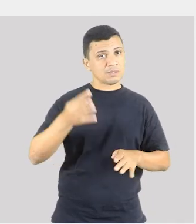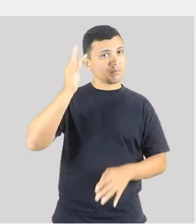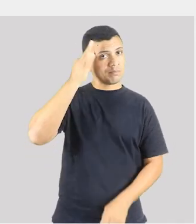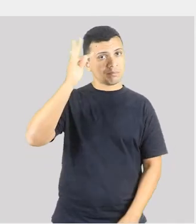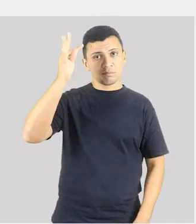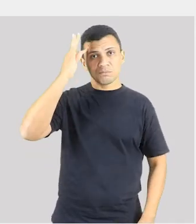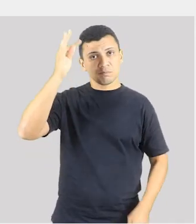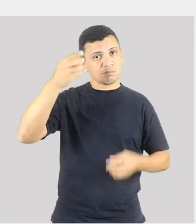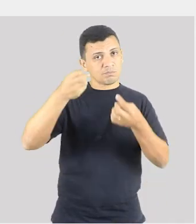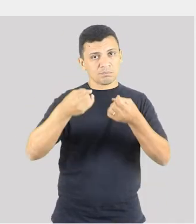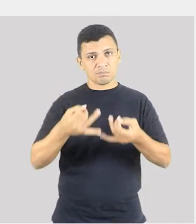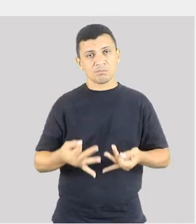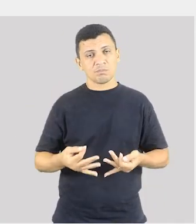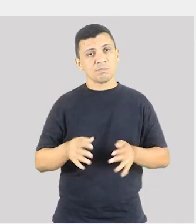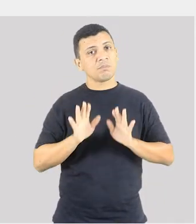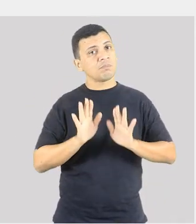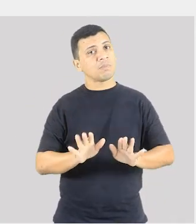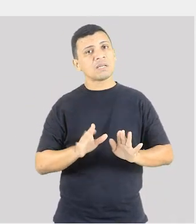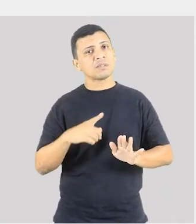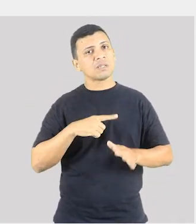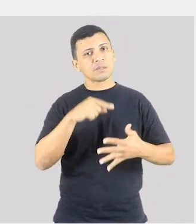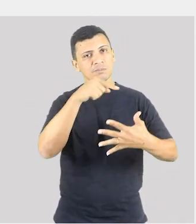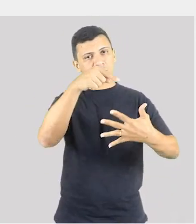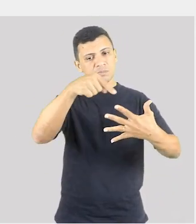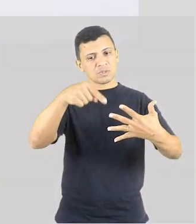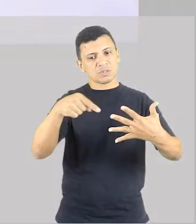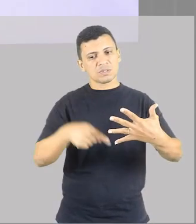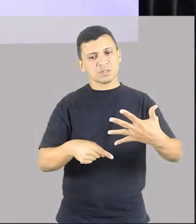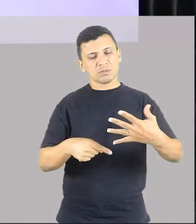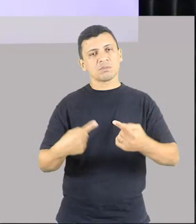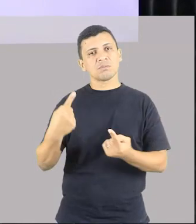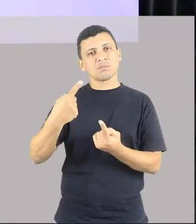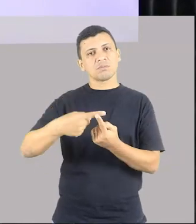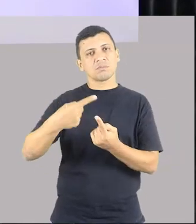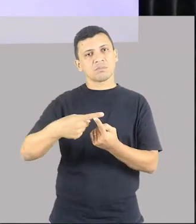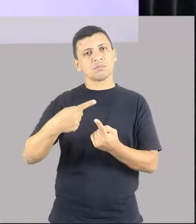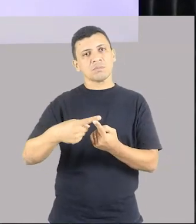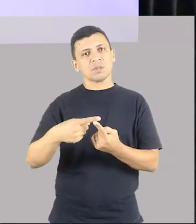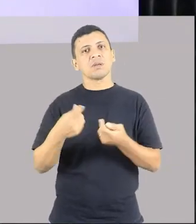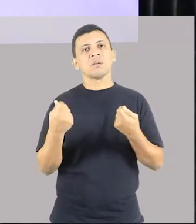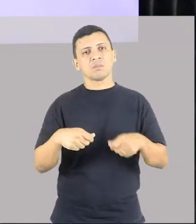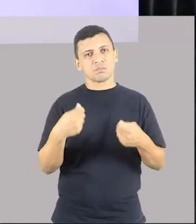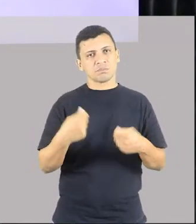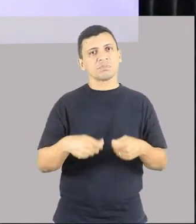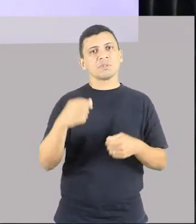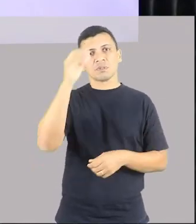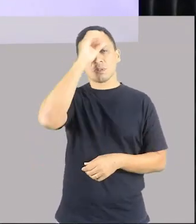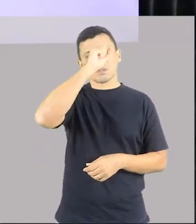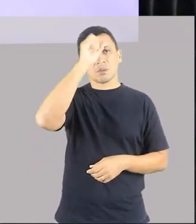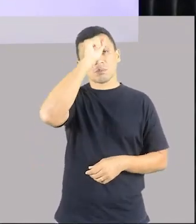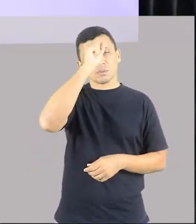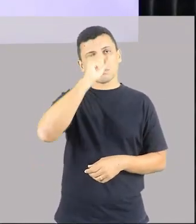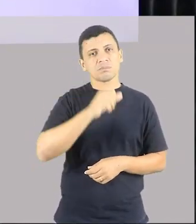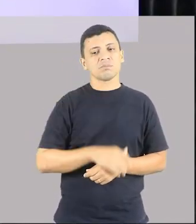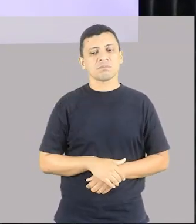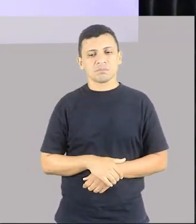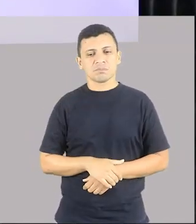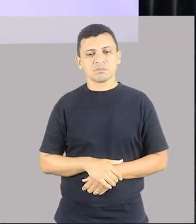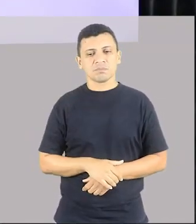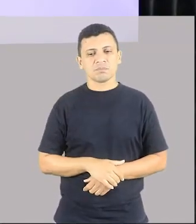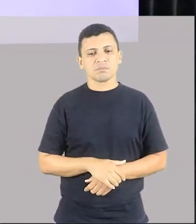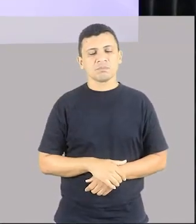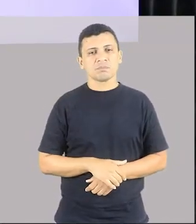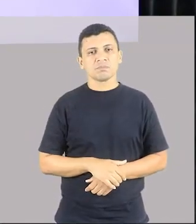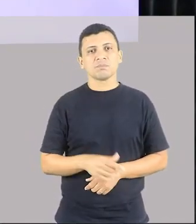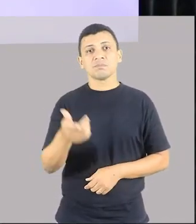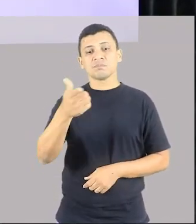está tratando disso, mas, em tese, nós temos essas 5 espécies que você precisa saber, você precisa levar para a sua prova.